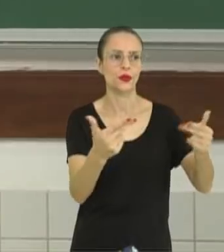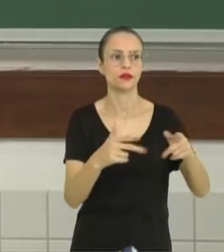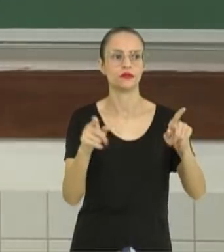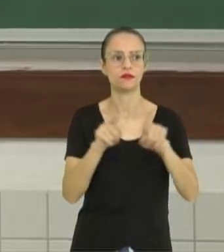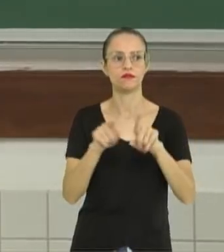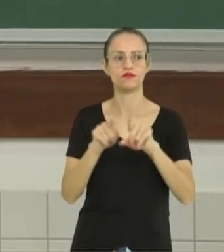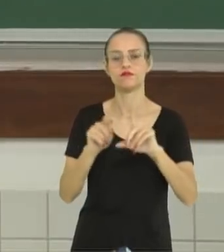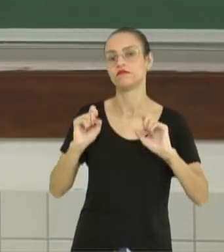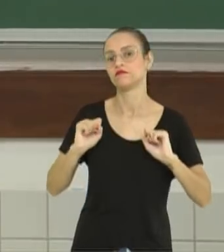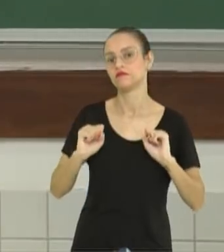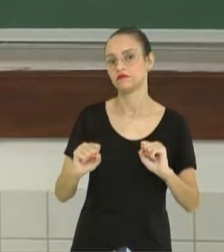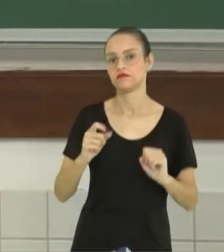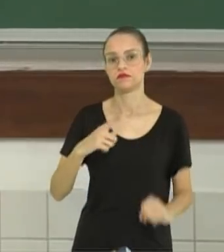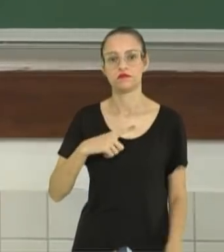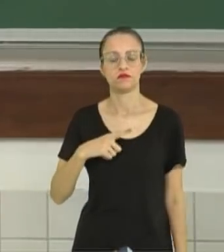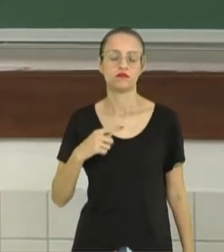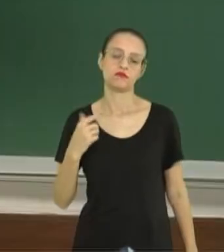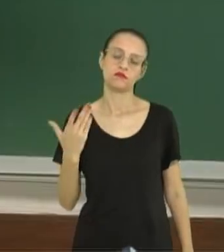ter